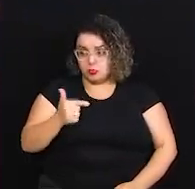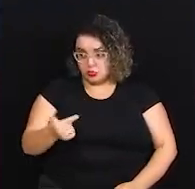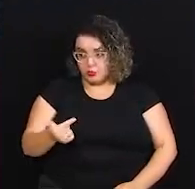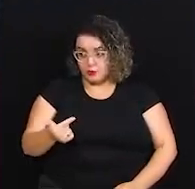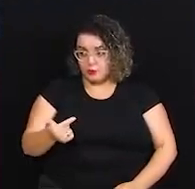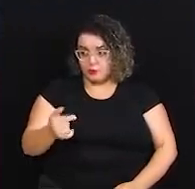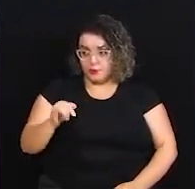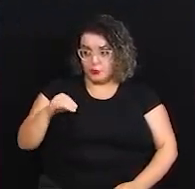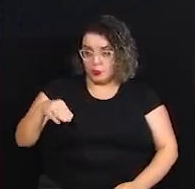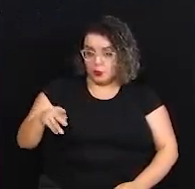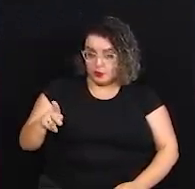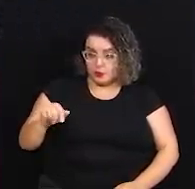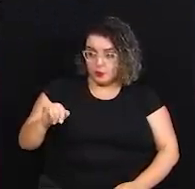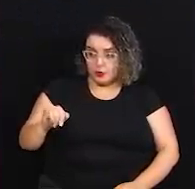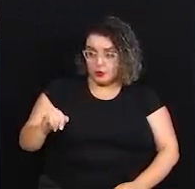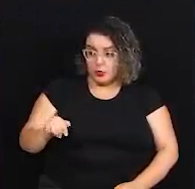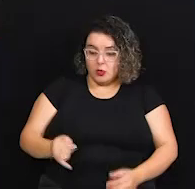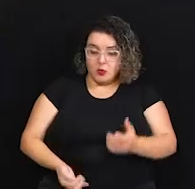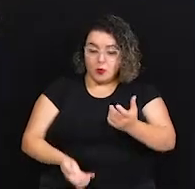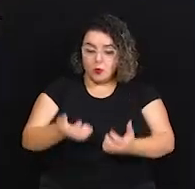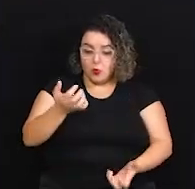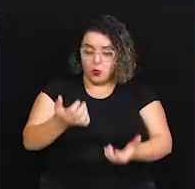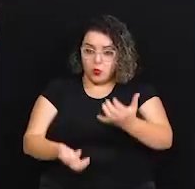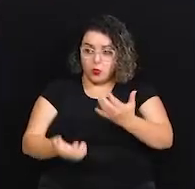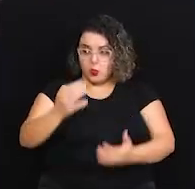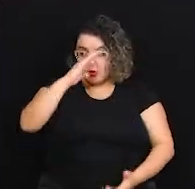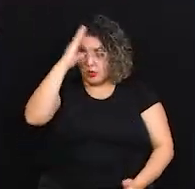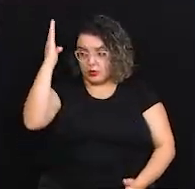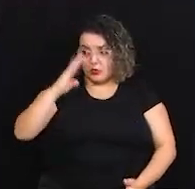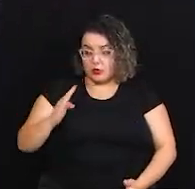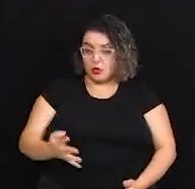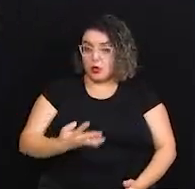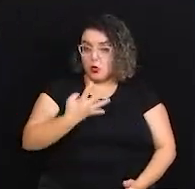segundo o INPE, os focos de queimadas no Brasil aumentaram